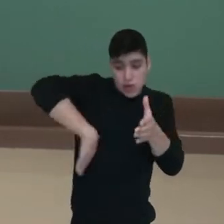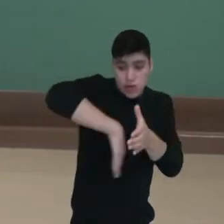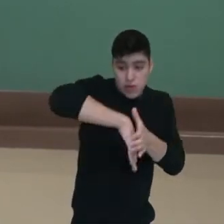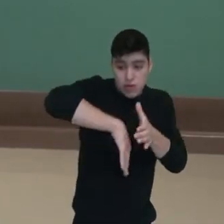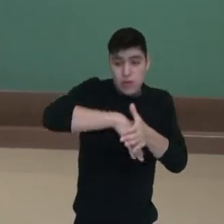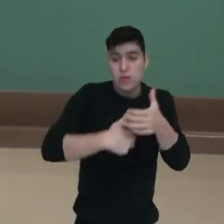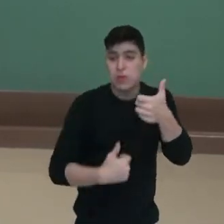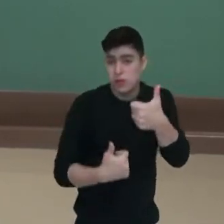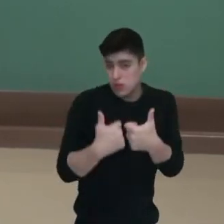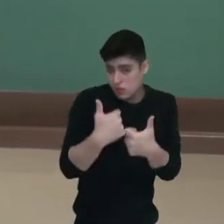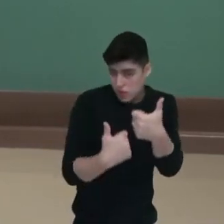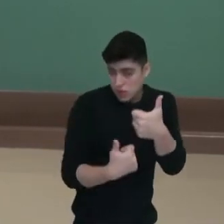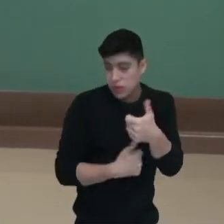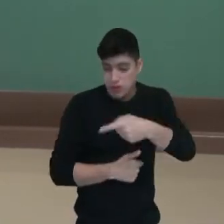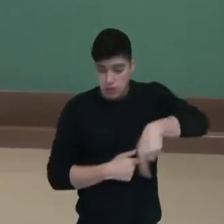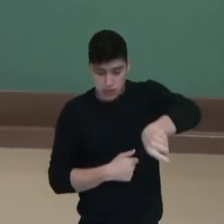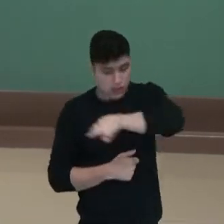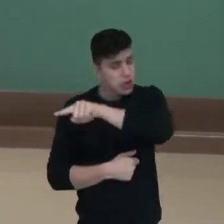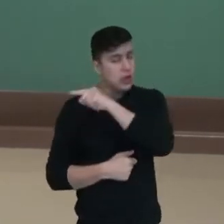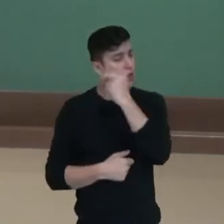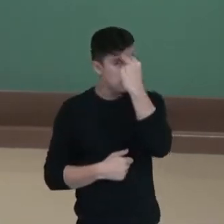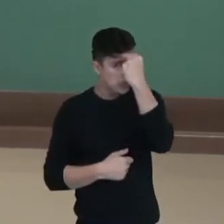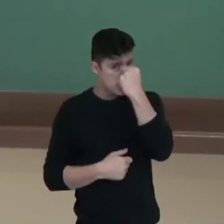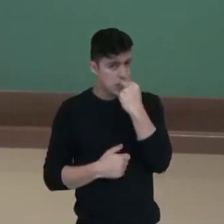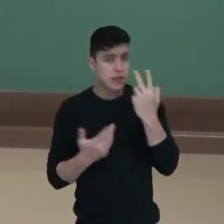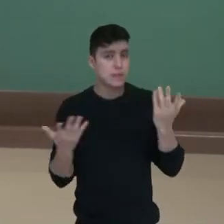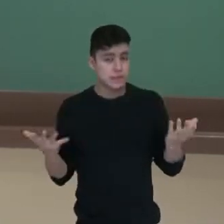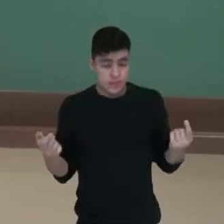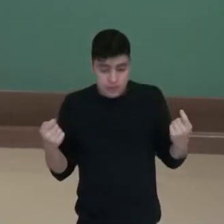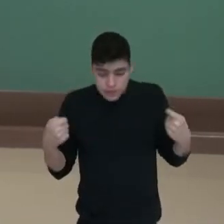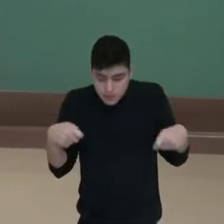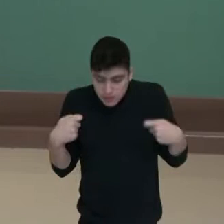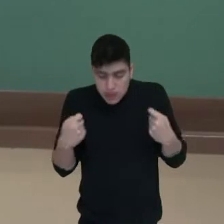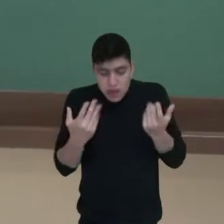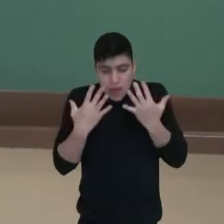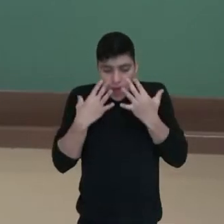né, os atletas ali, eles têm que